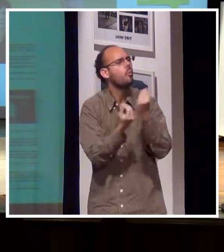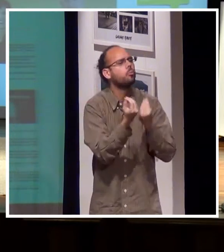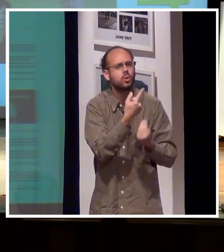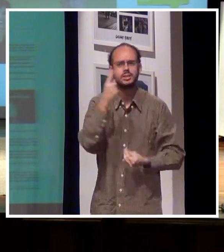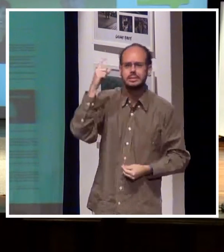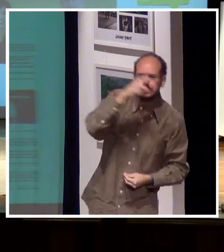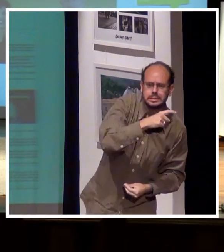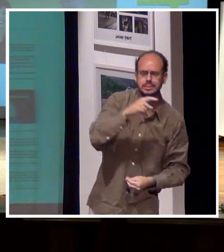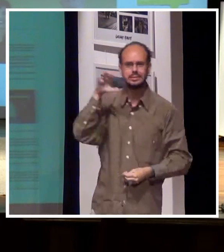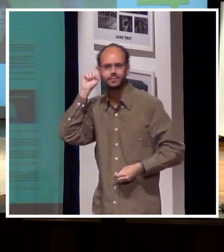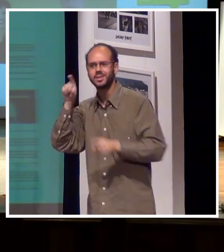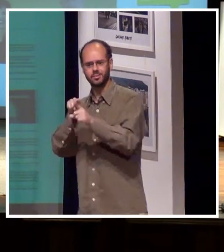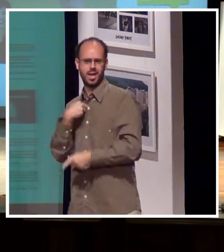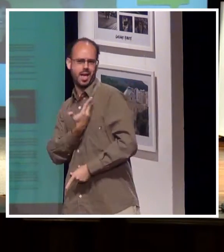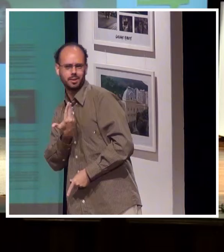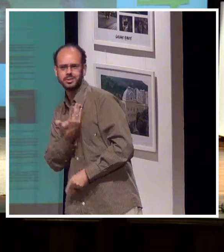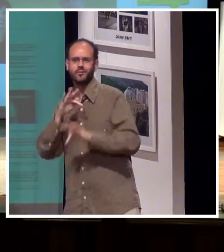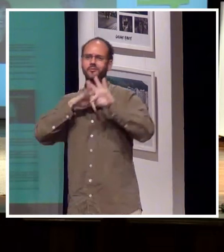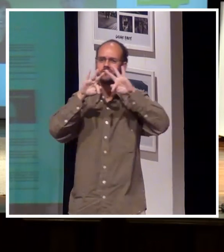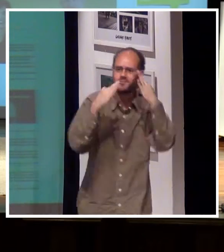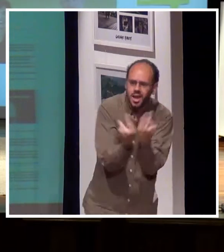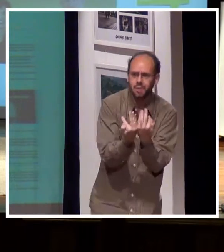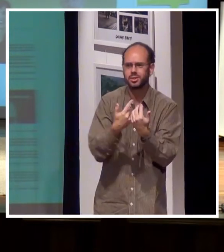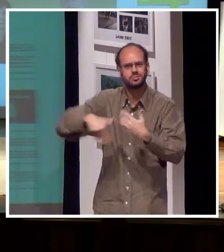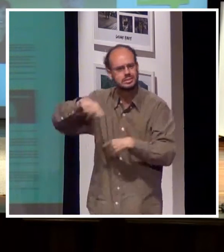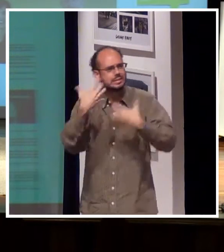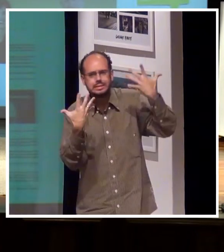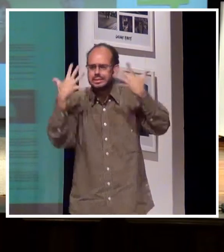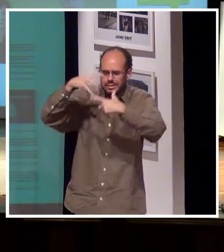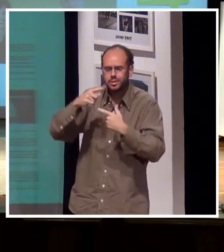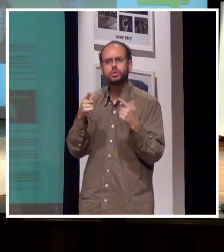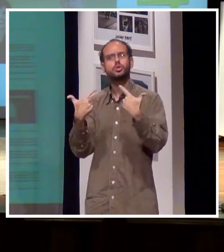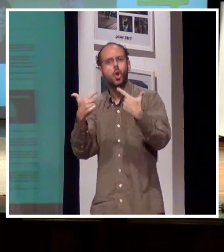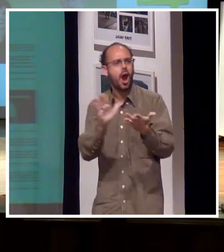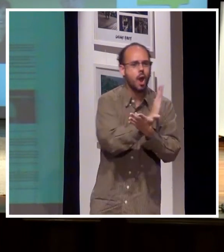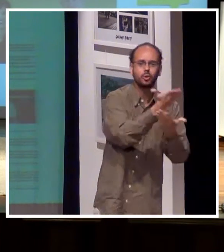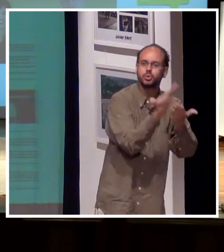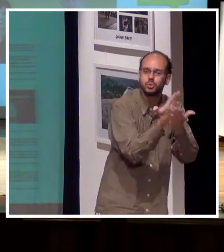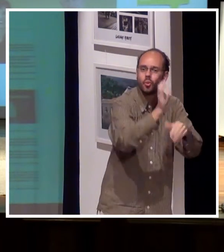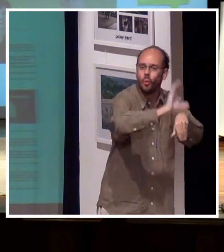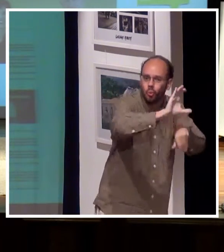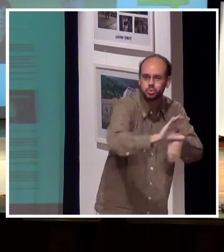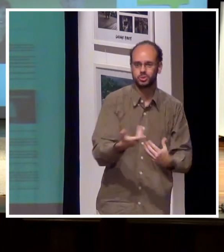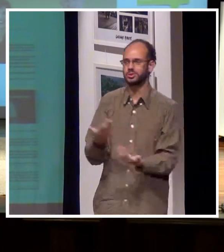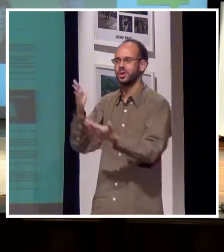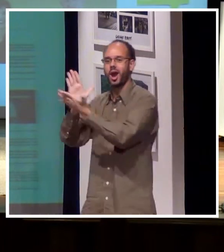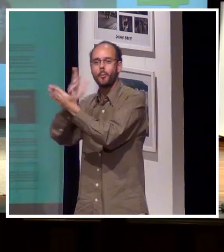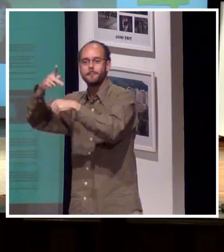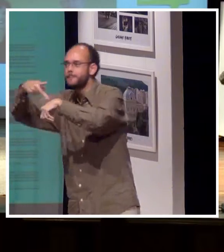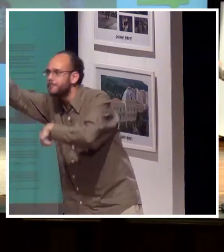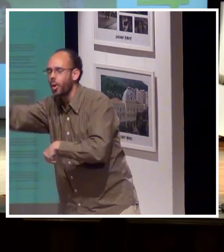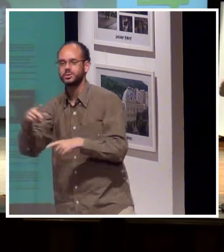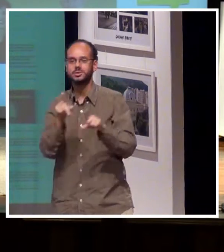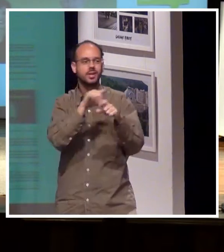né? Quantas coisas nós conseguimos assim identificar e visualizar, e tudo isso foi compartilhado.